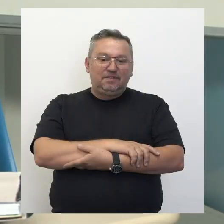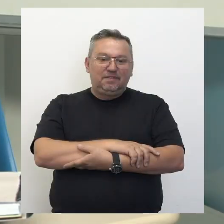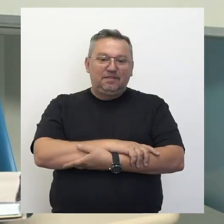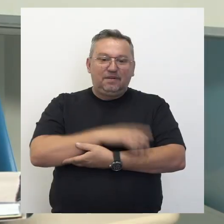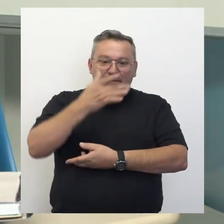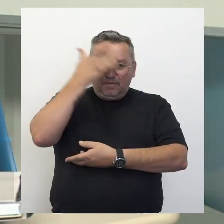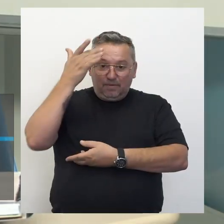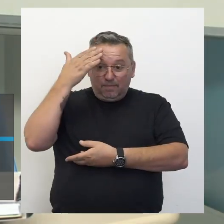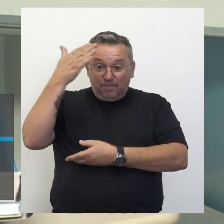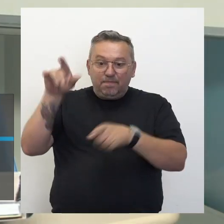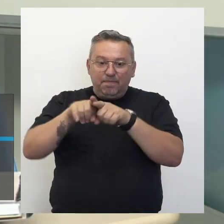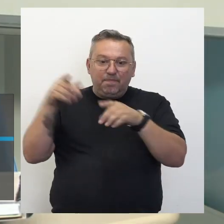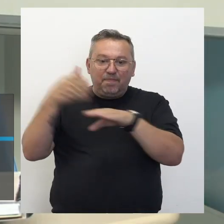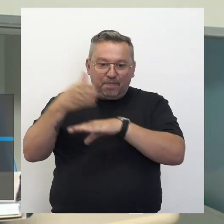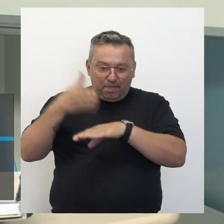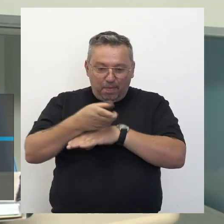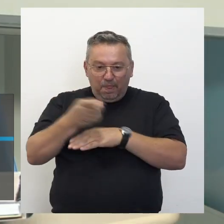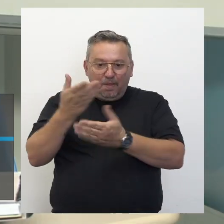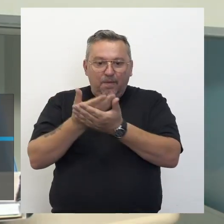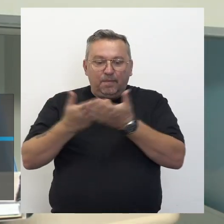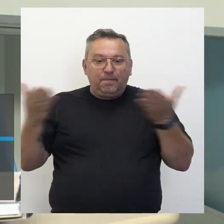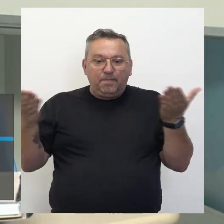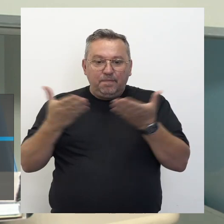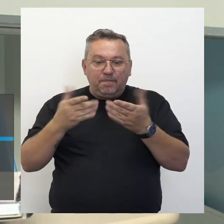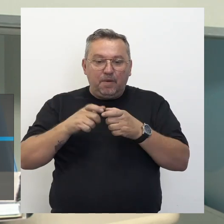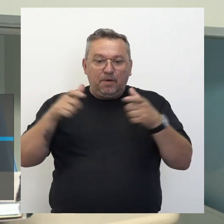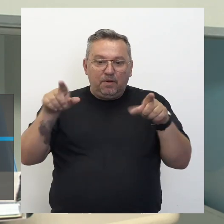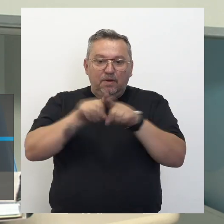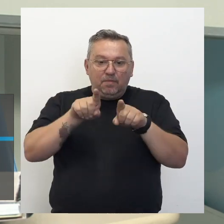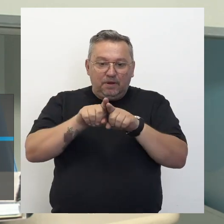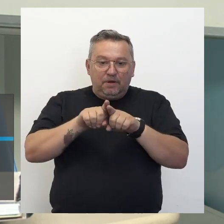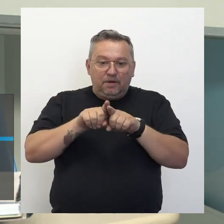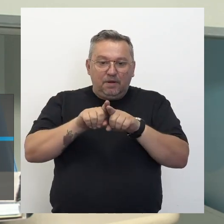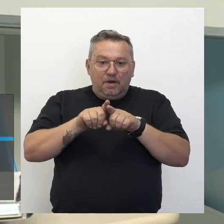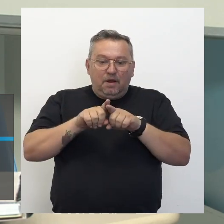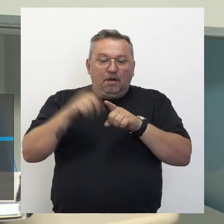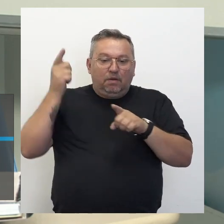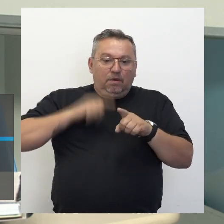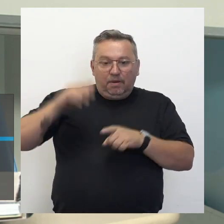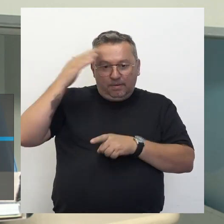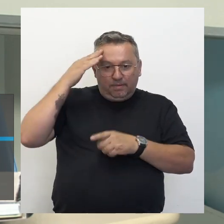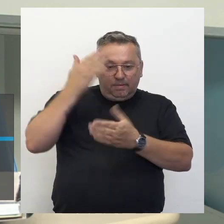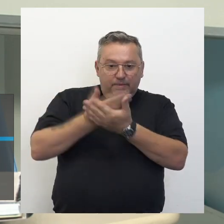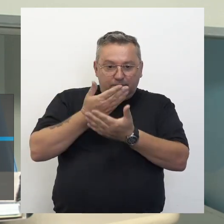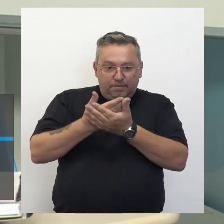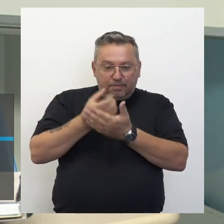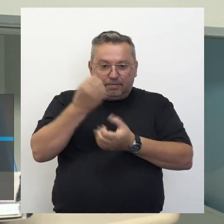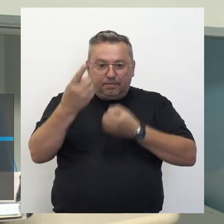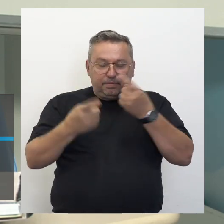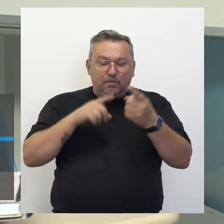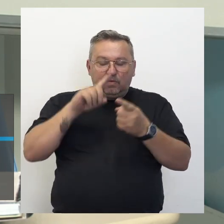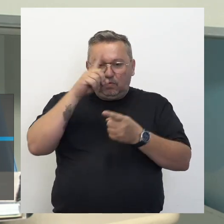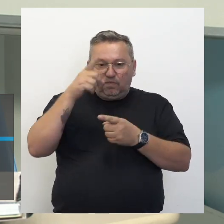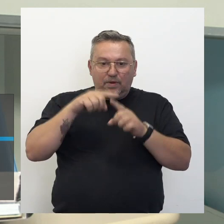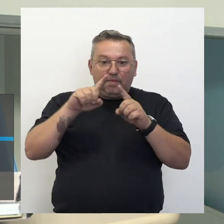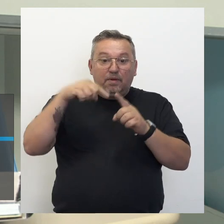Pessoal, eu queria agradecer a participação de vocês na aula de hoje. A grande maioria compreendeu a aula, alguns ficaram com dúvida ainda,